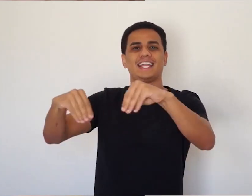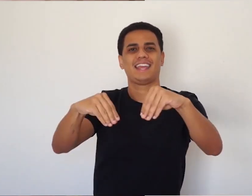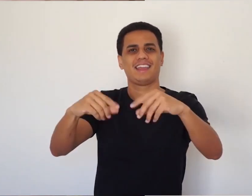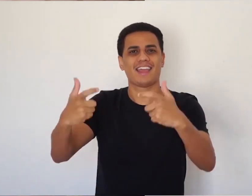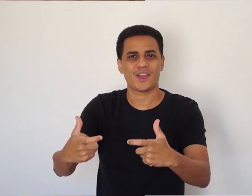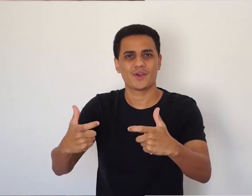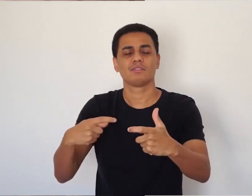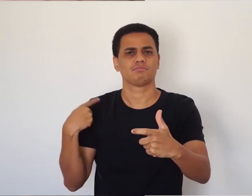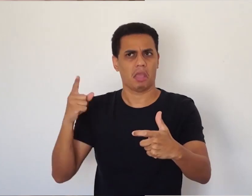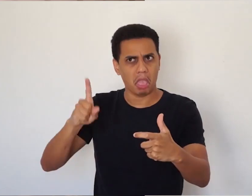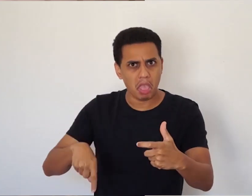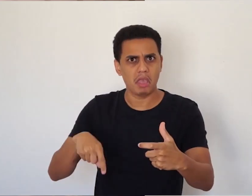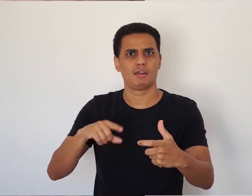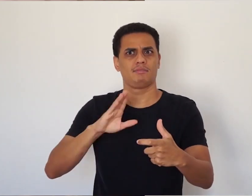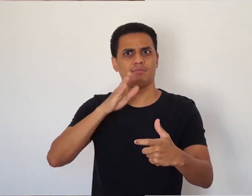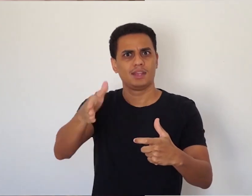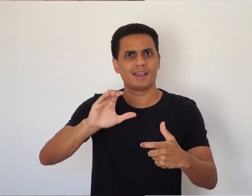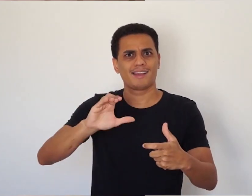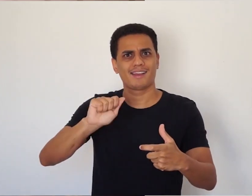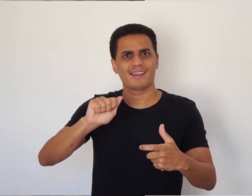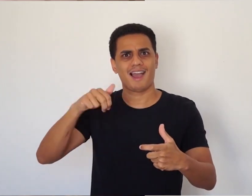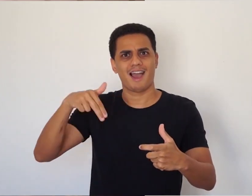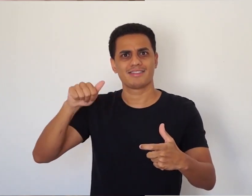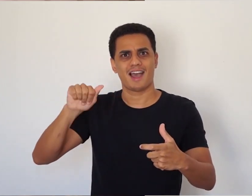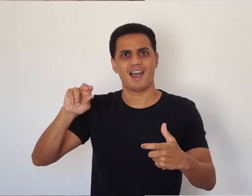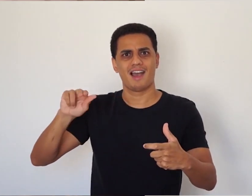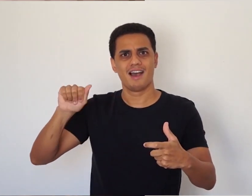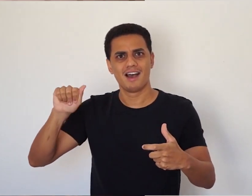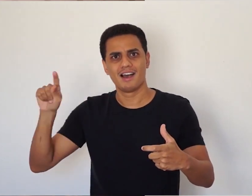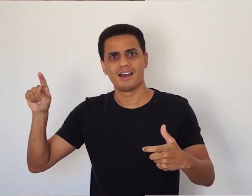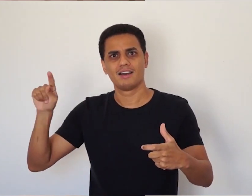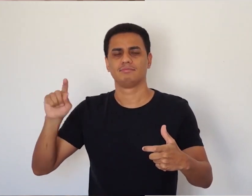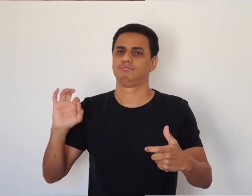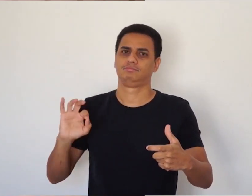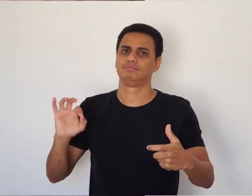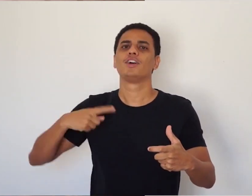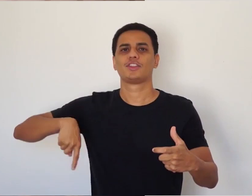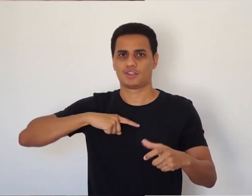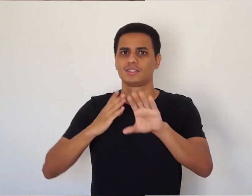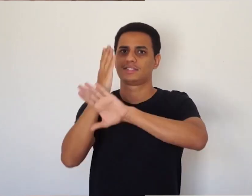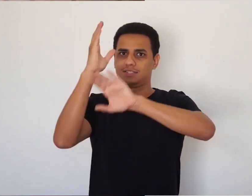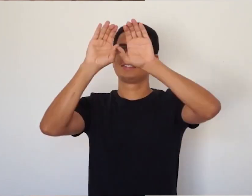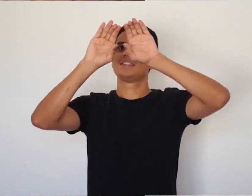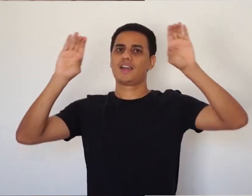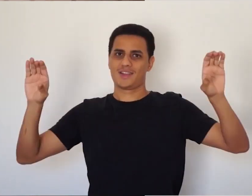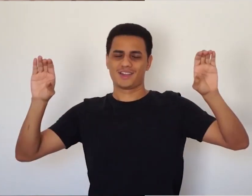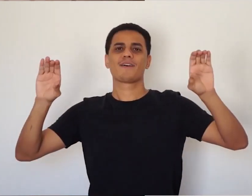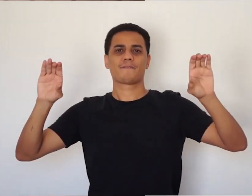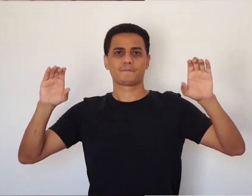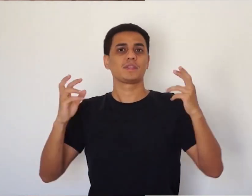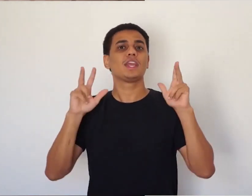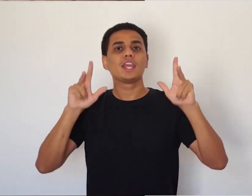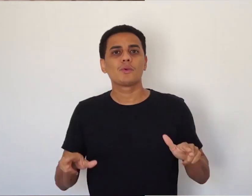Não é Canaã terrena. Nós temos uma promessa de uma terra celestial. Nós estamos de